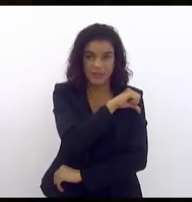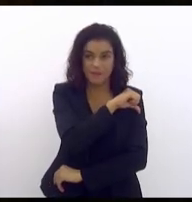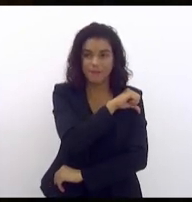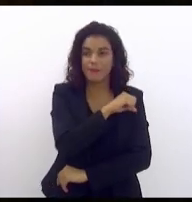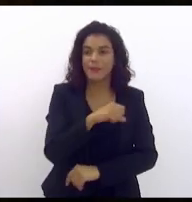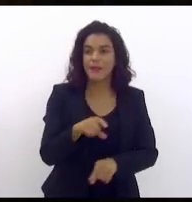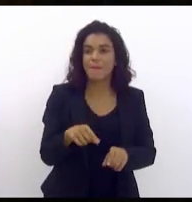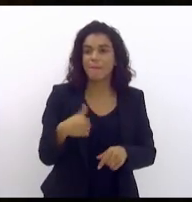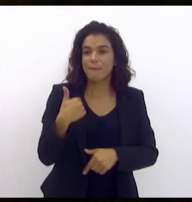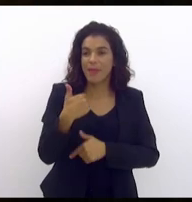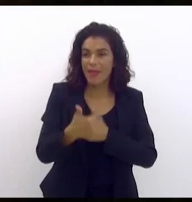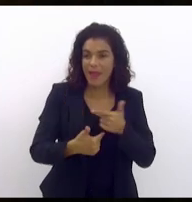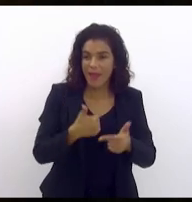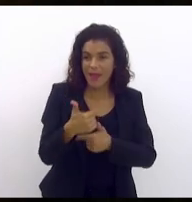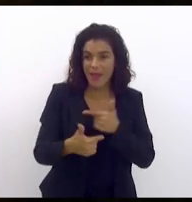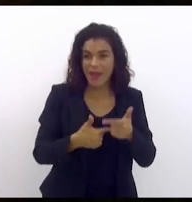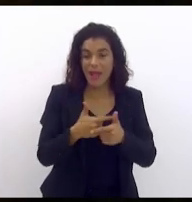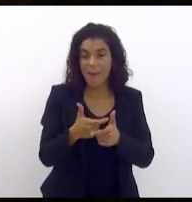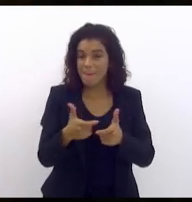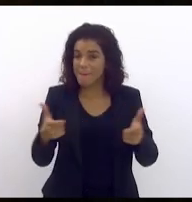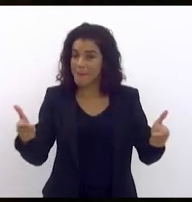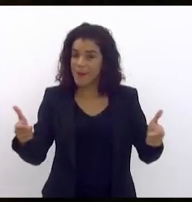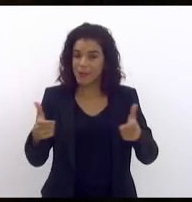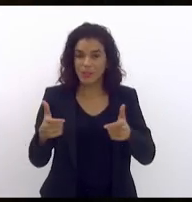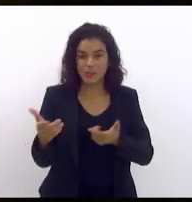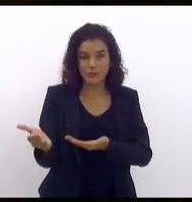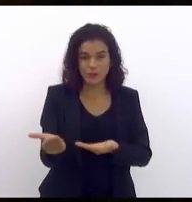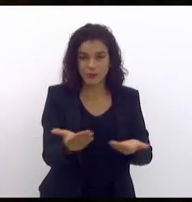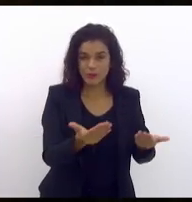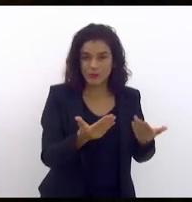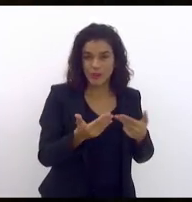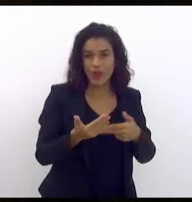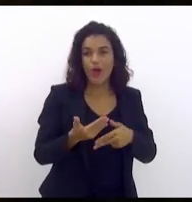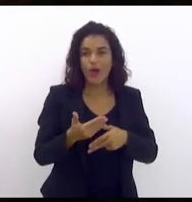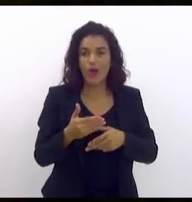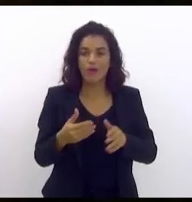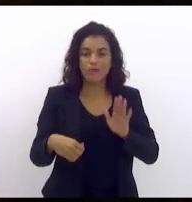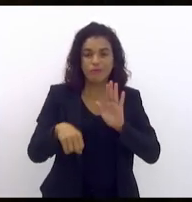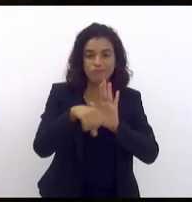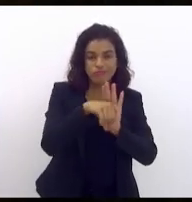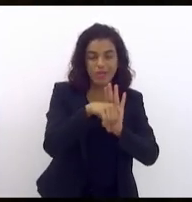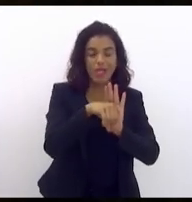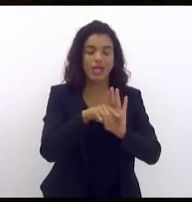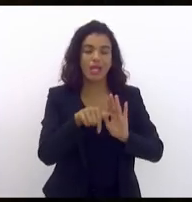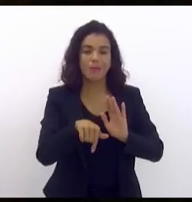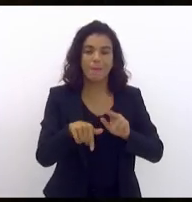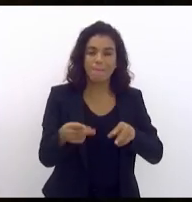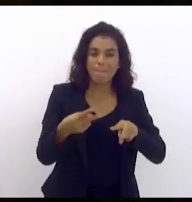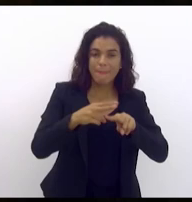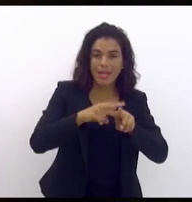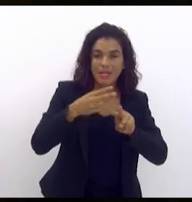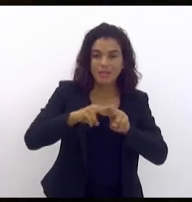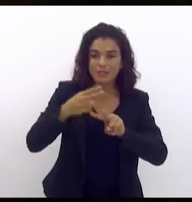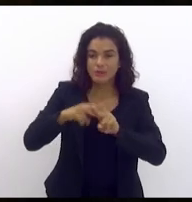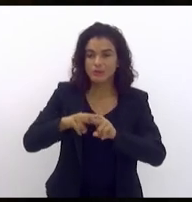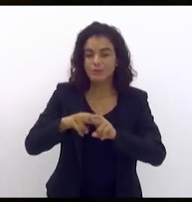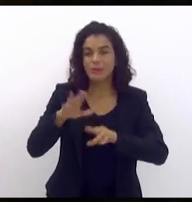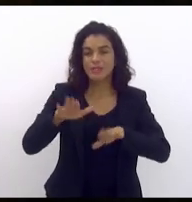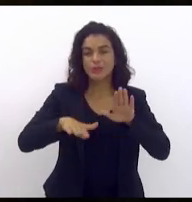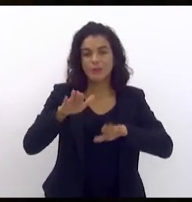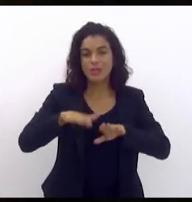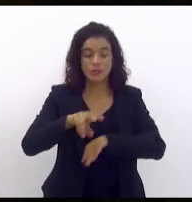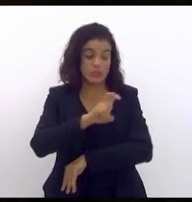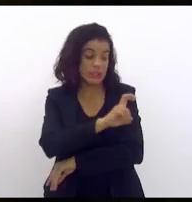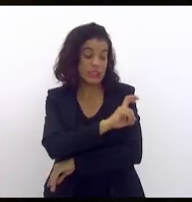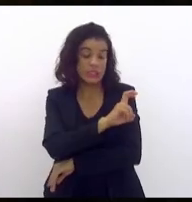meu trabalho na área infracional que a maioria dos jovens larga a maioria dos jovens envolvidos em criminalidade larga os estudos mais ou menos na quinta ou